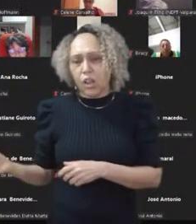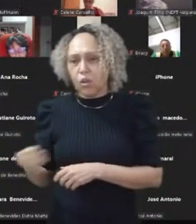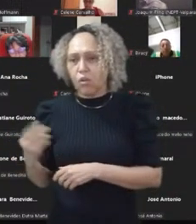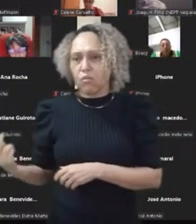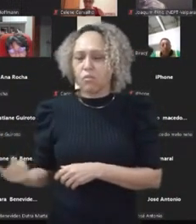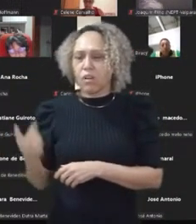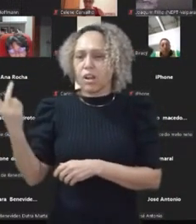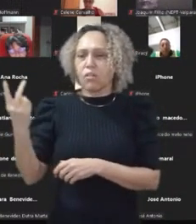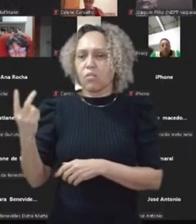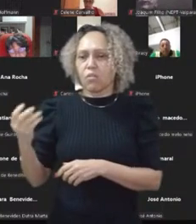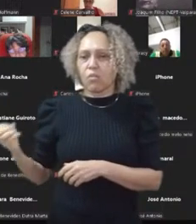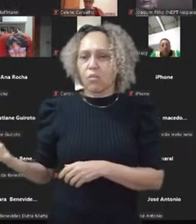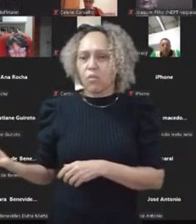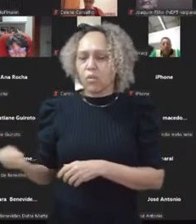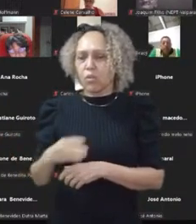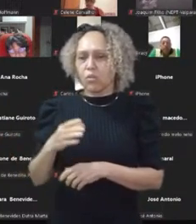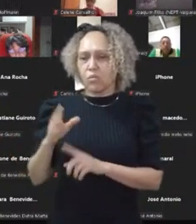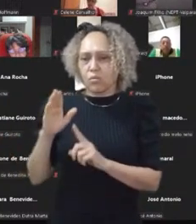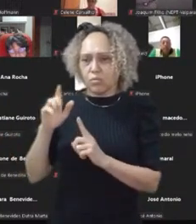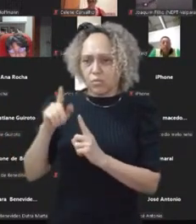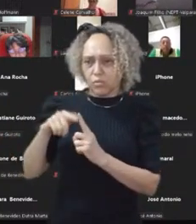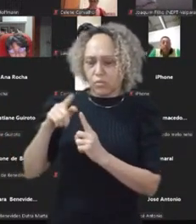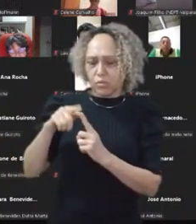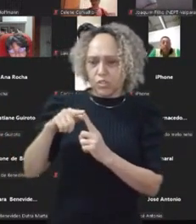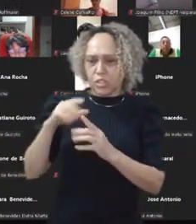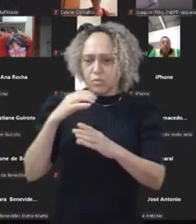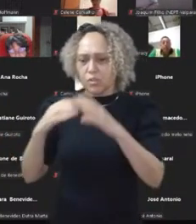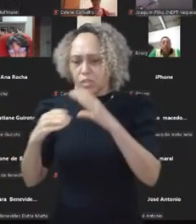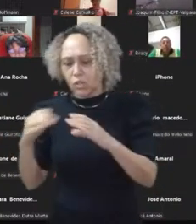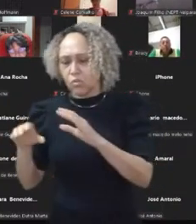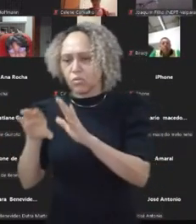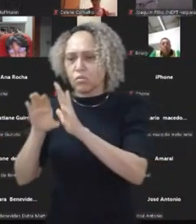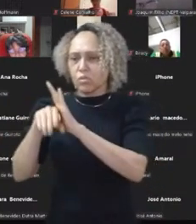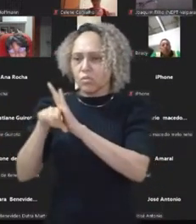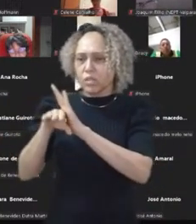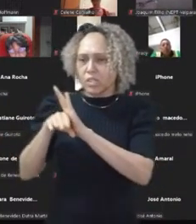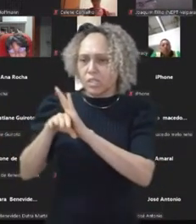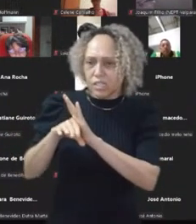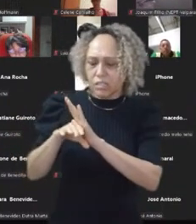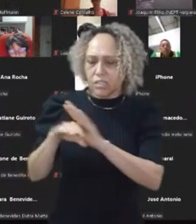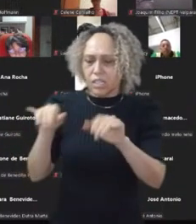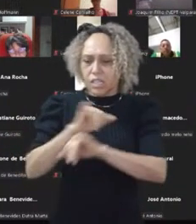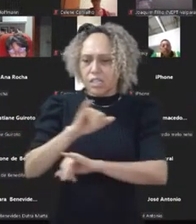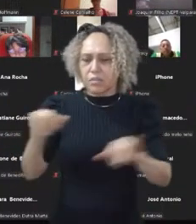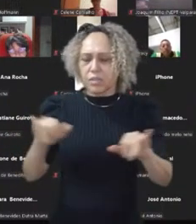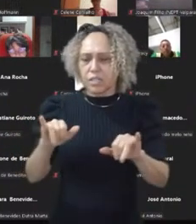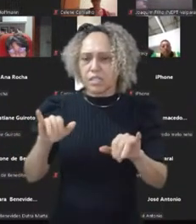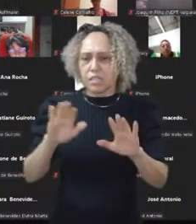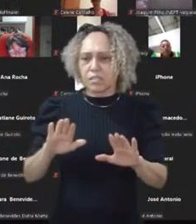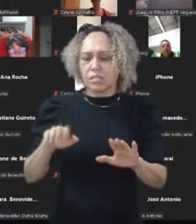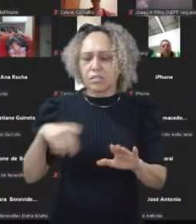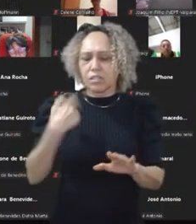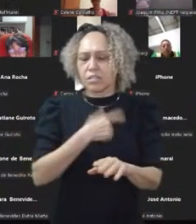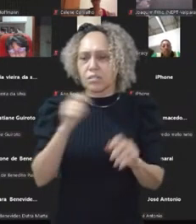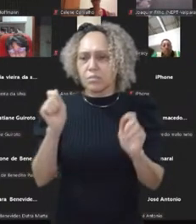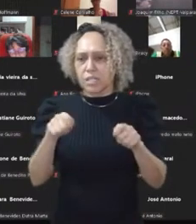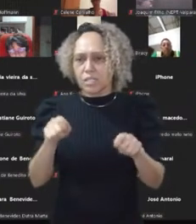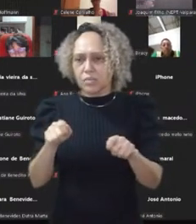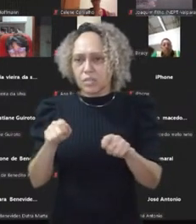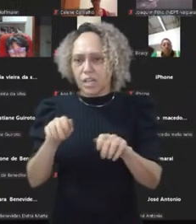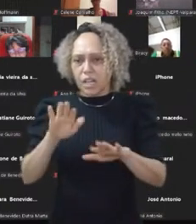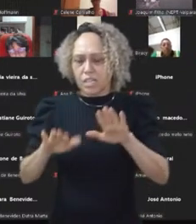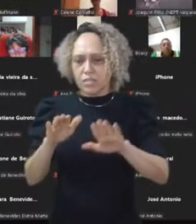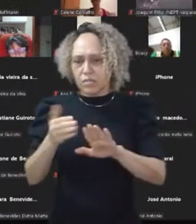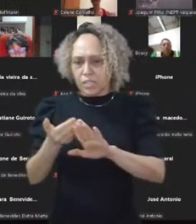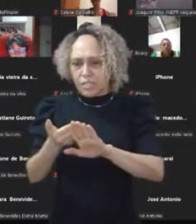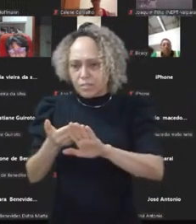tipo de comunicação de conteúdo que ali eh tá sendo transmitido é muito necessário a gente recuar um